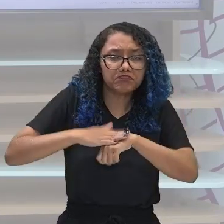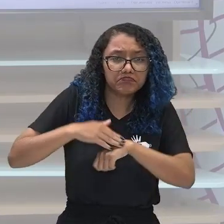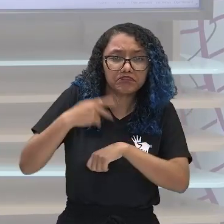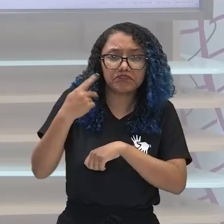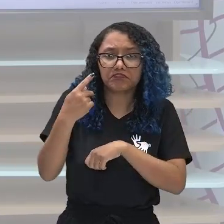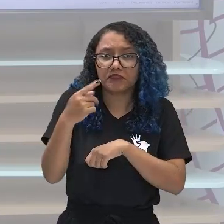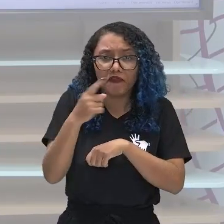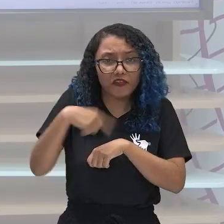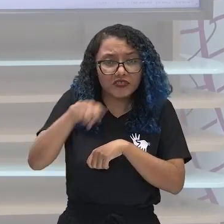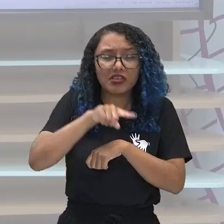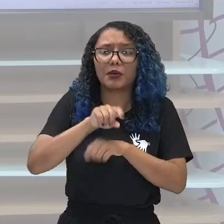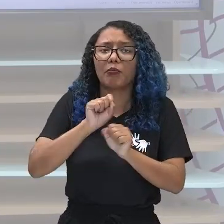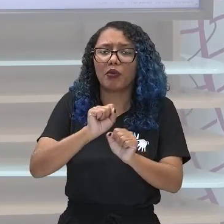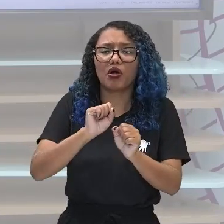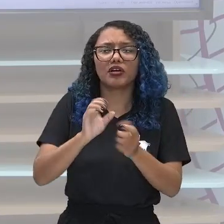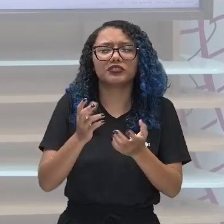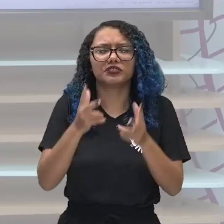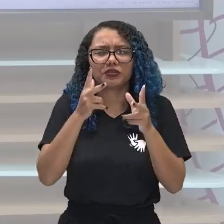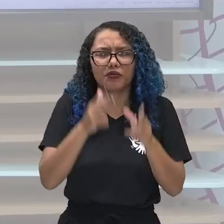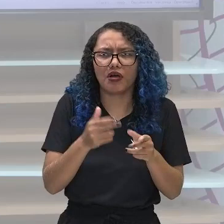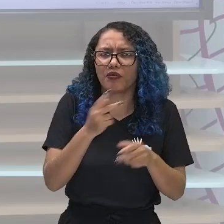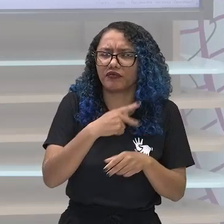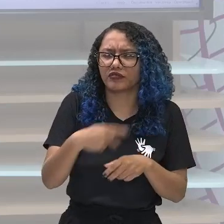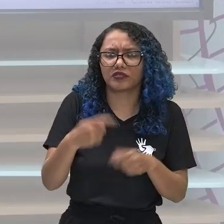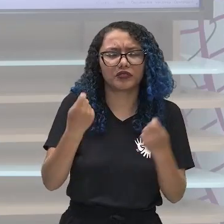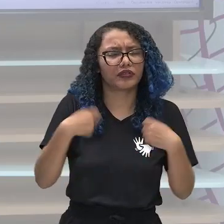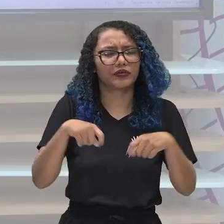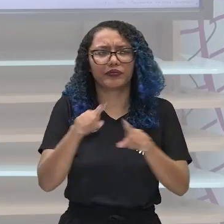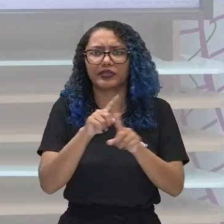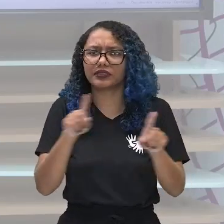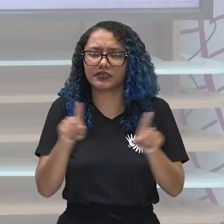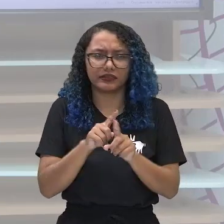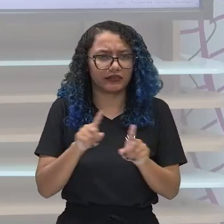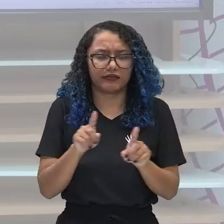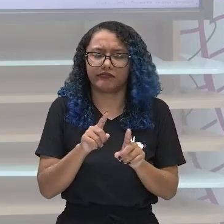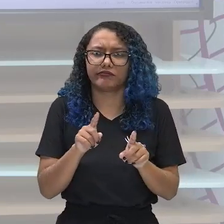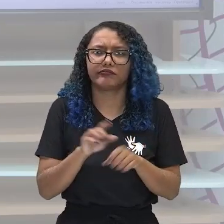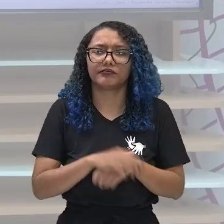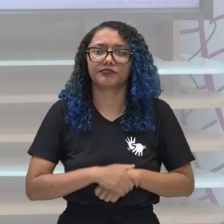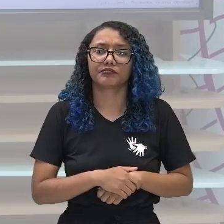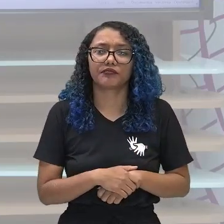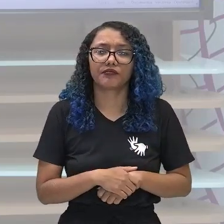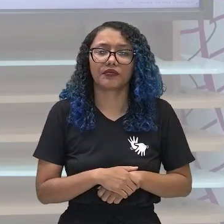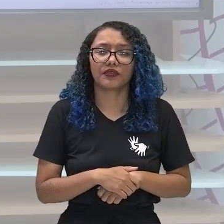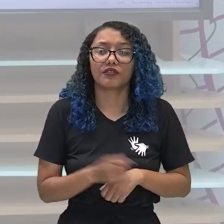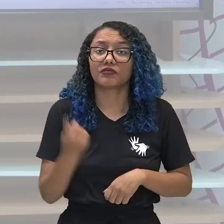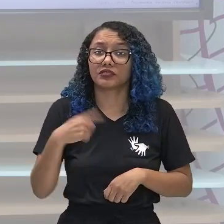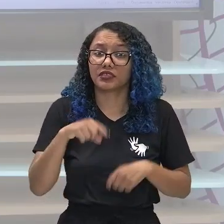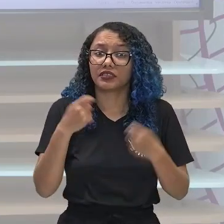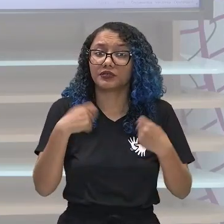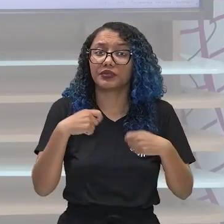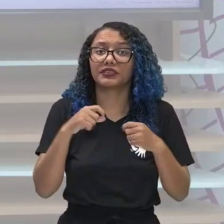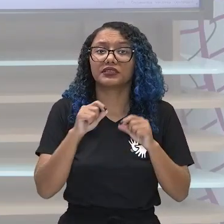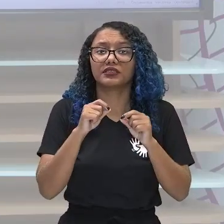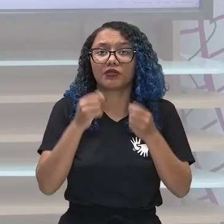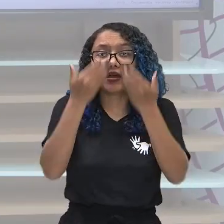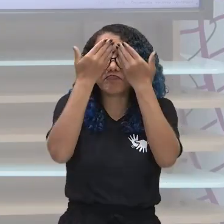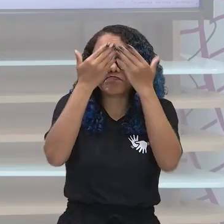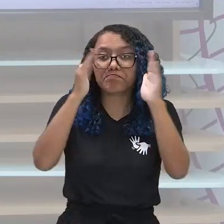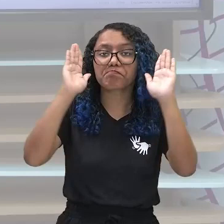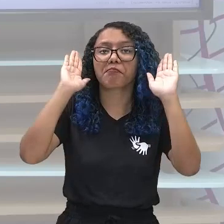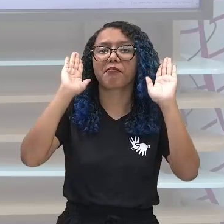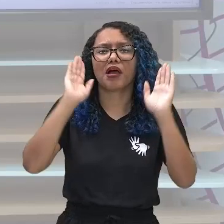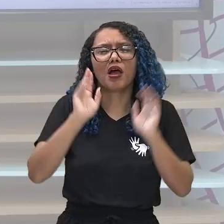ok? Não precisa estar igual do professor, não precisa estar igual da aula. Você tem que expandir o teu conhecimento. Utilize